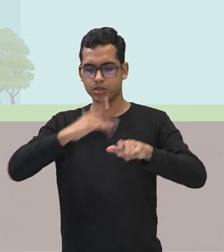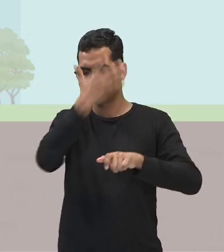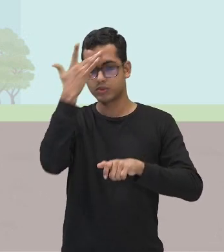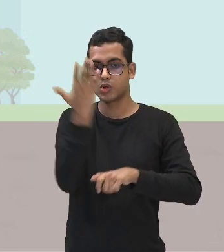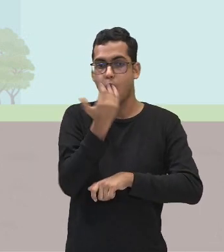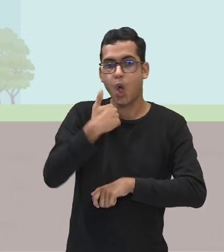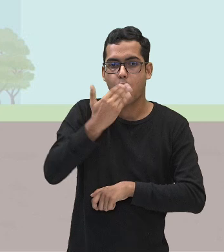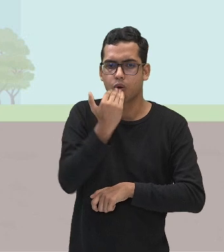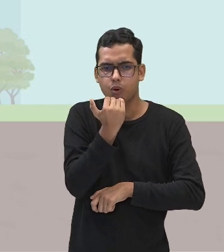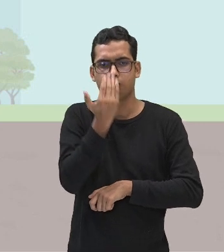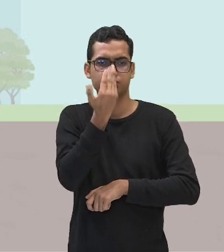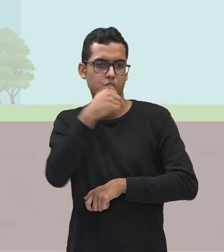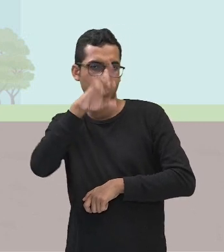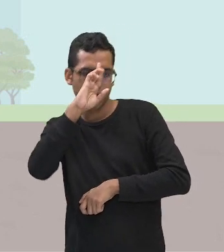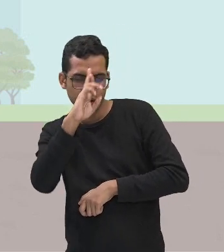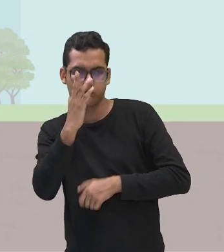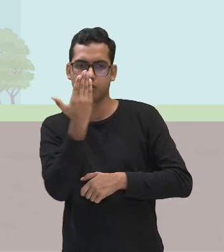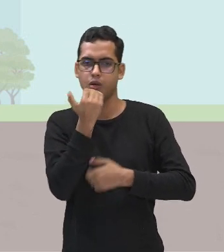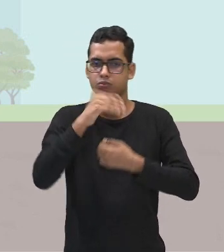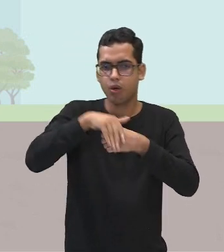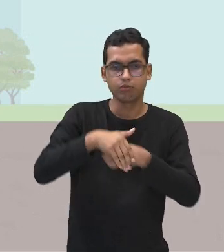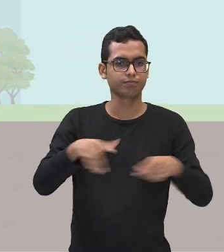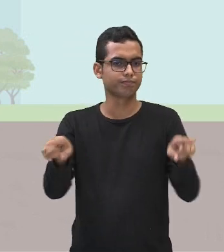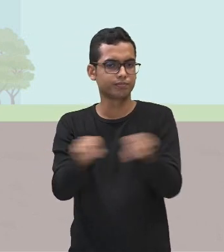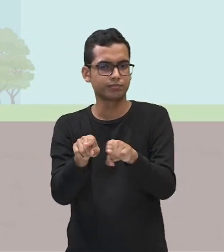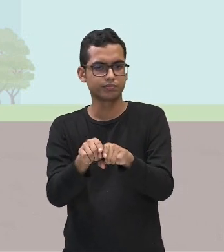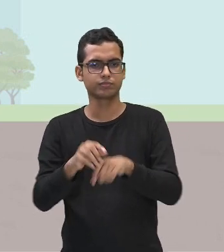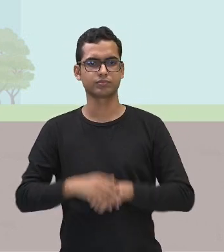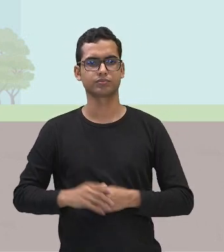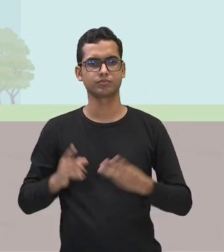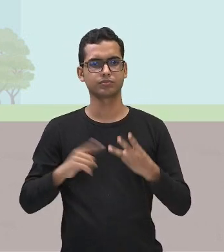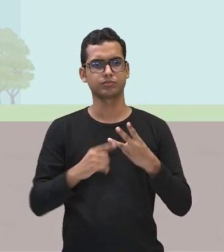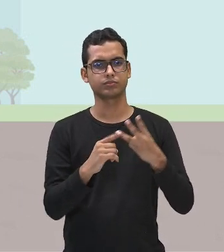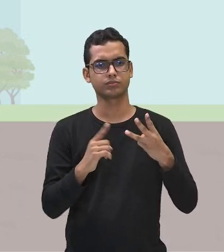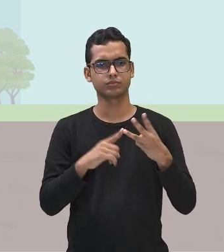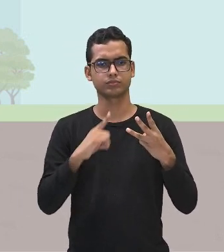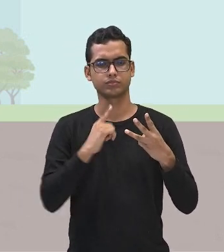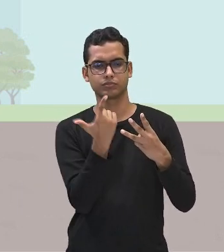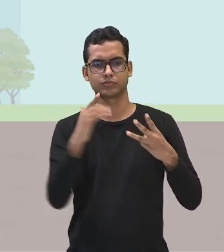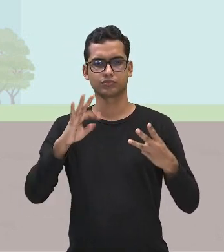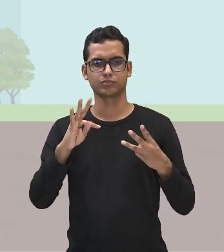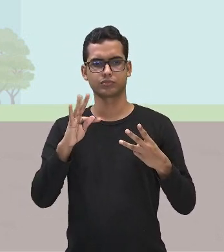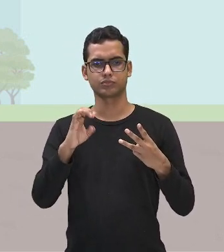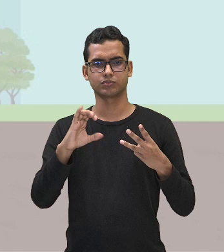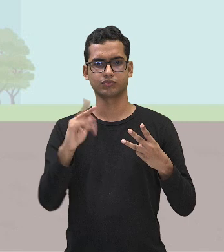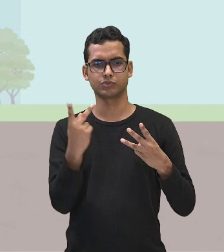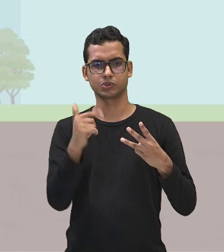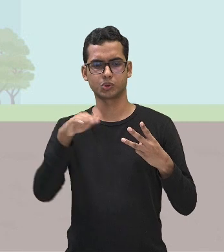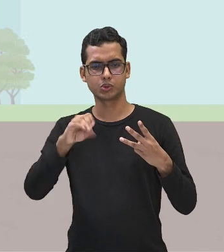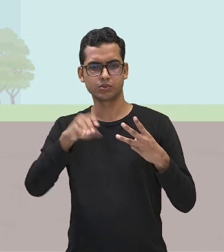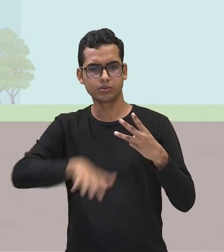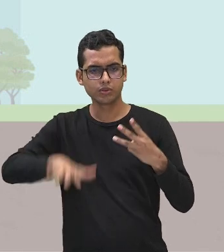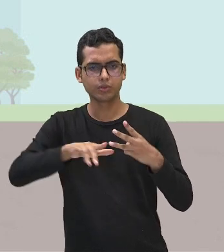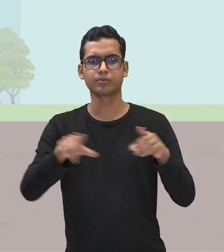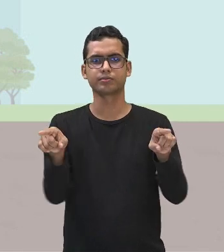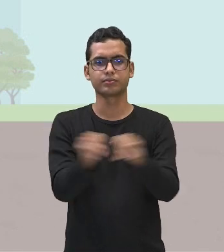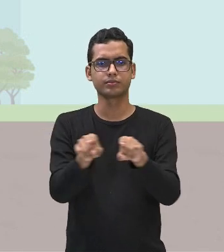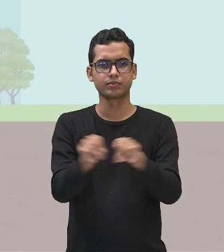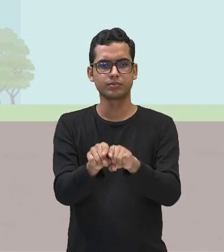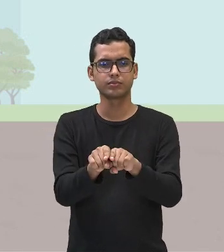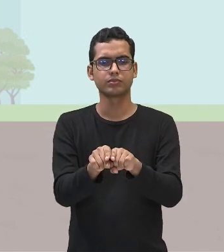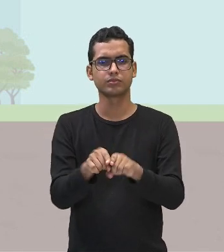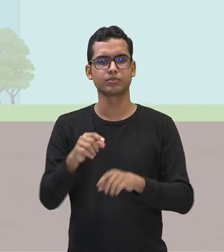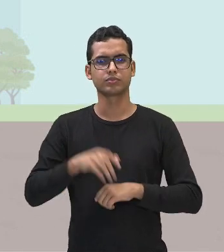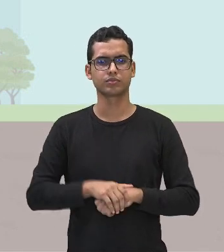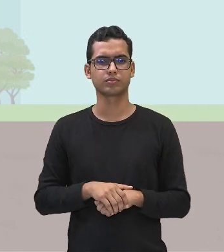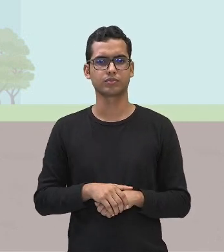casa. Balcão, olha aqui, é uma varanda, né? El despacho, que é o escritório